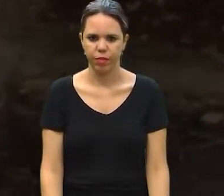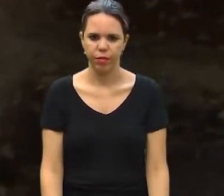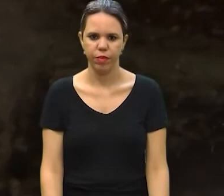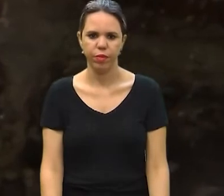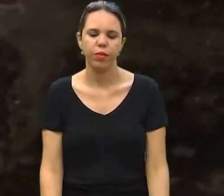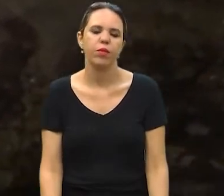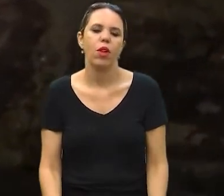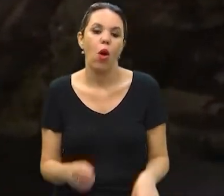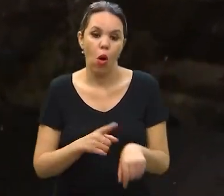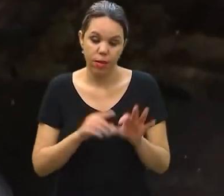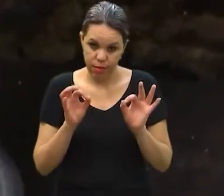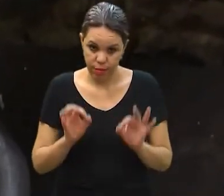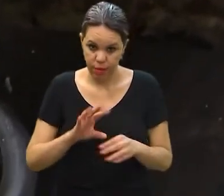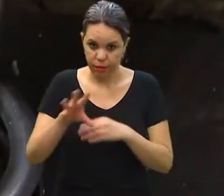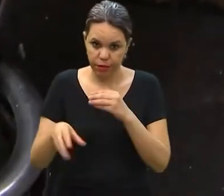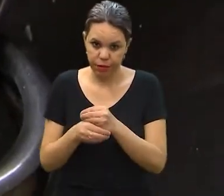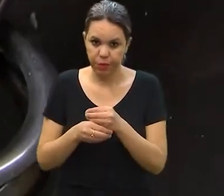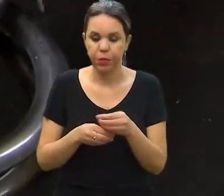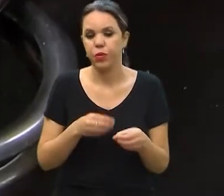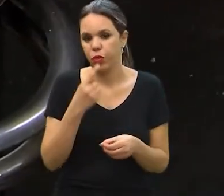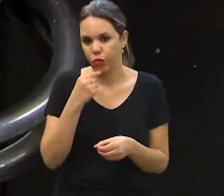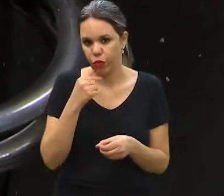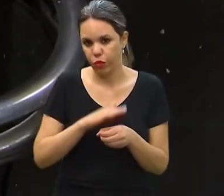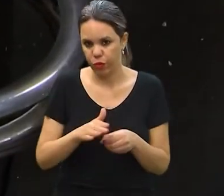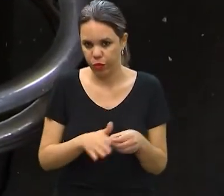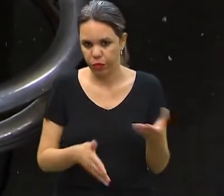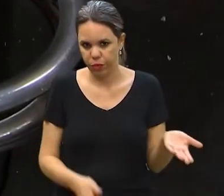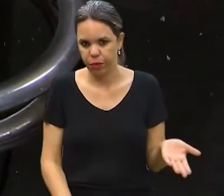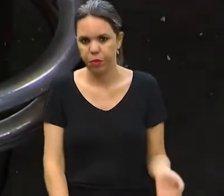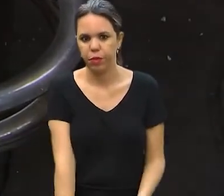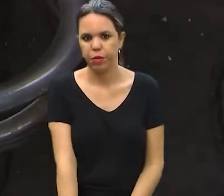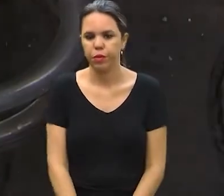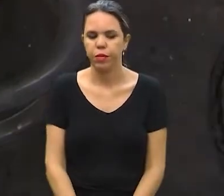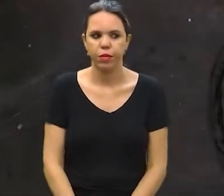Quando estiver no ponto, adicione o tomate.